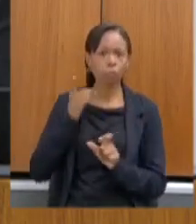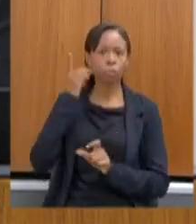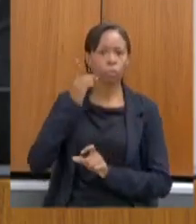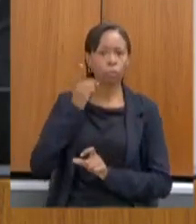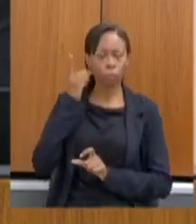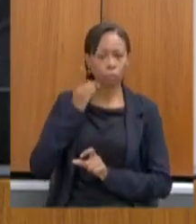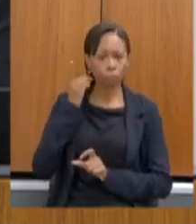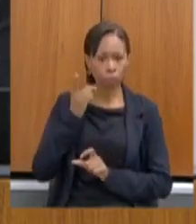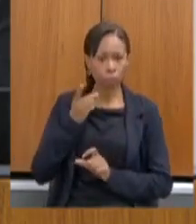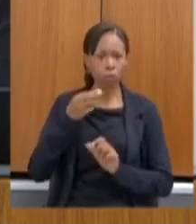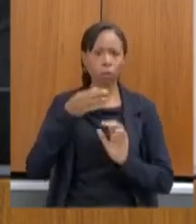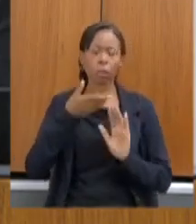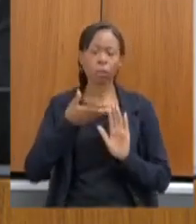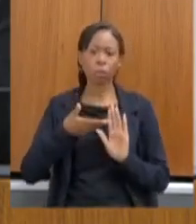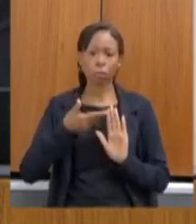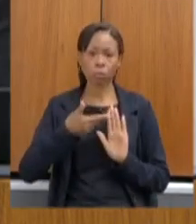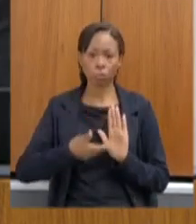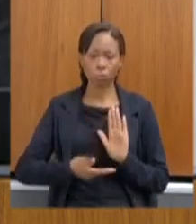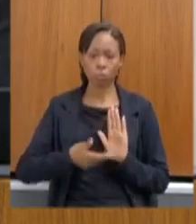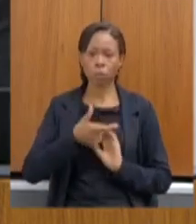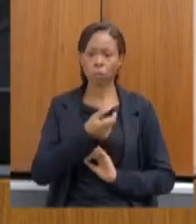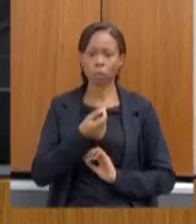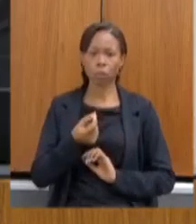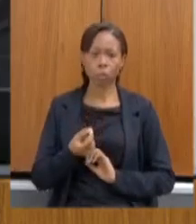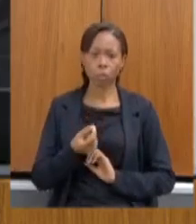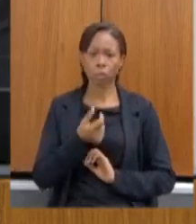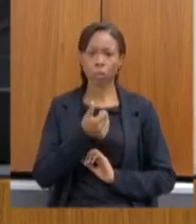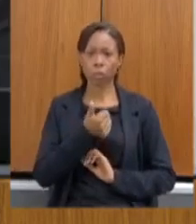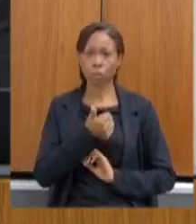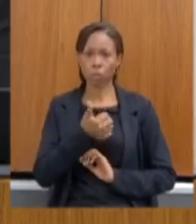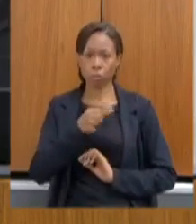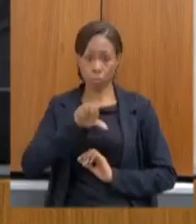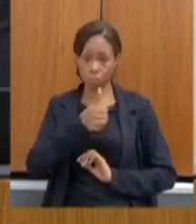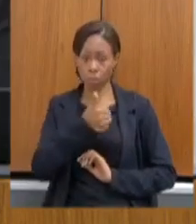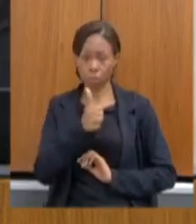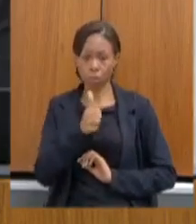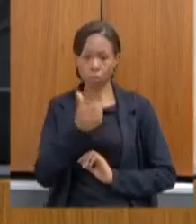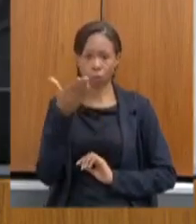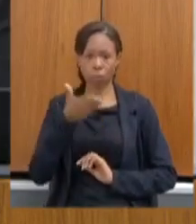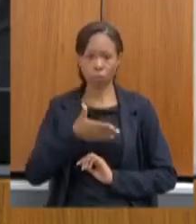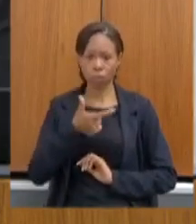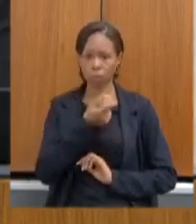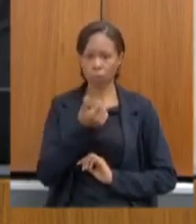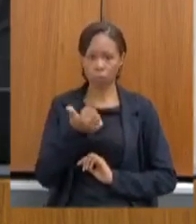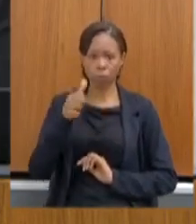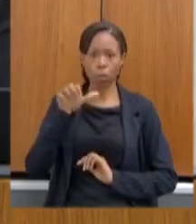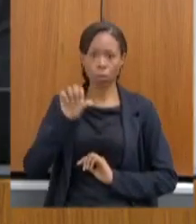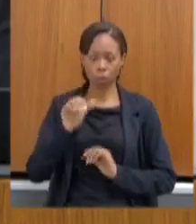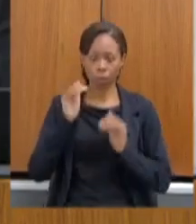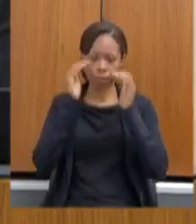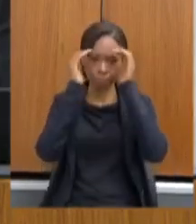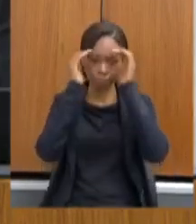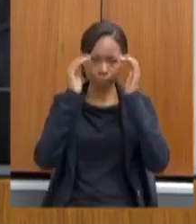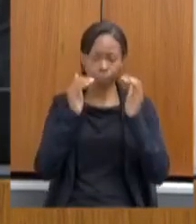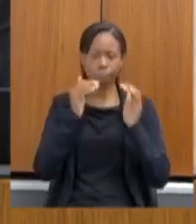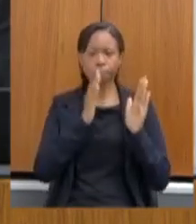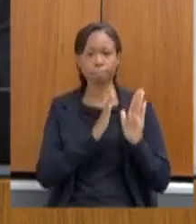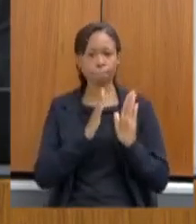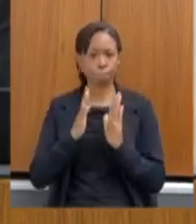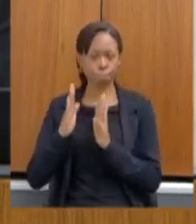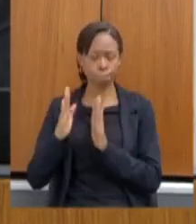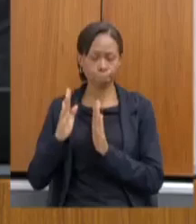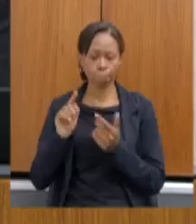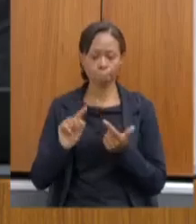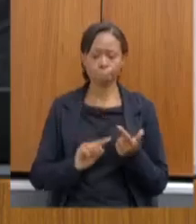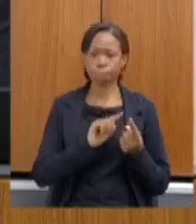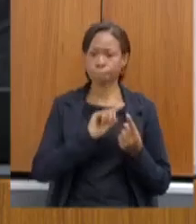nos termos da deliberação da mesa número dois 1711/2019 na seguinte ordem é um